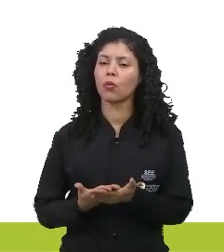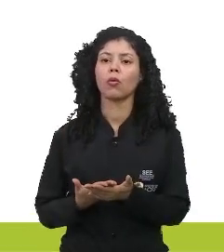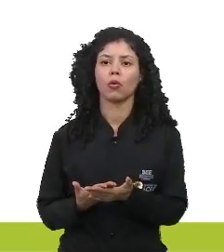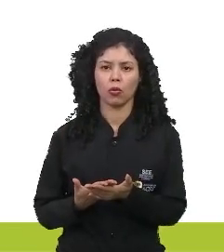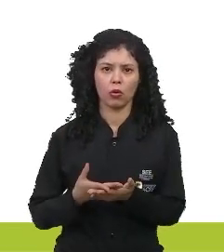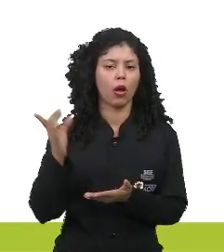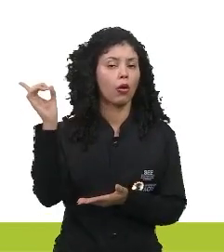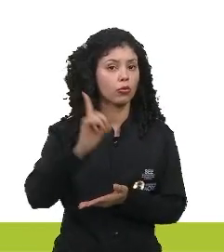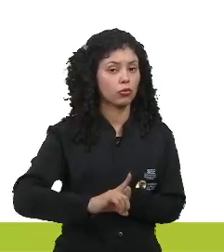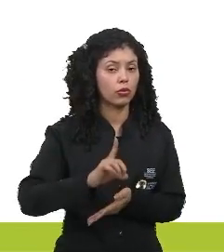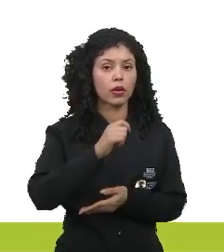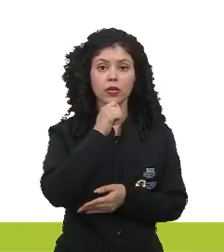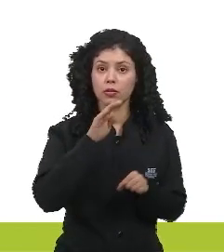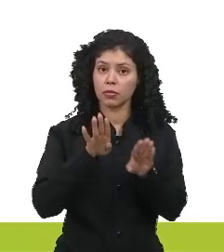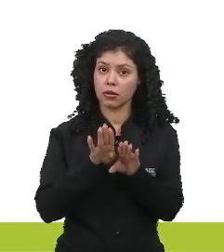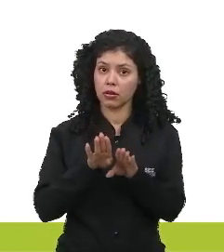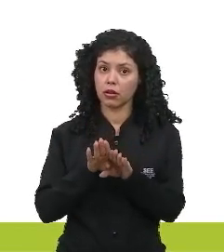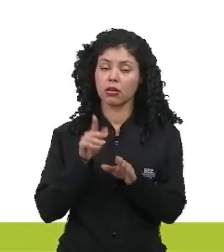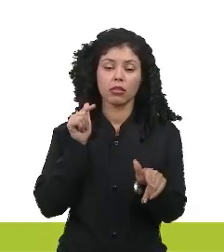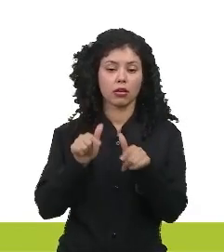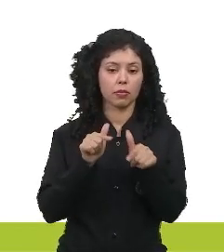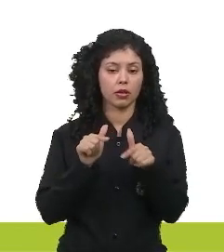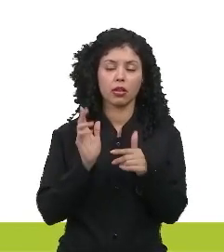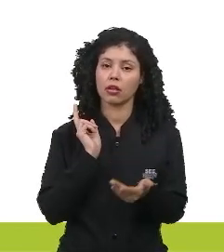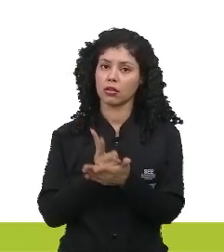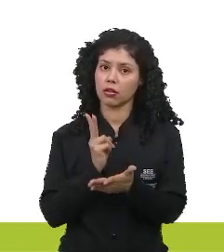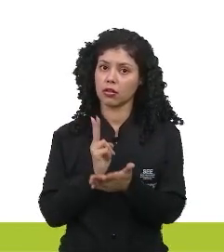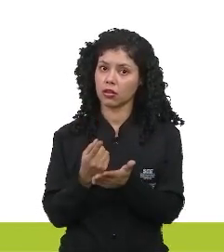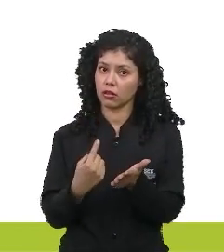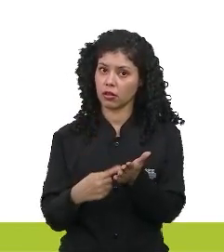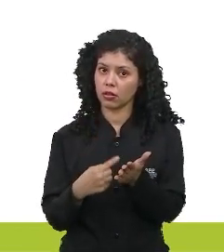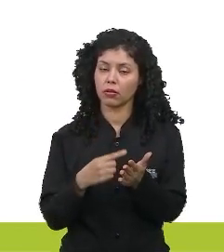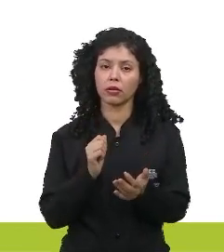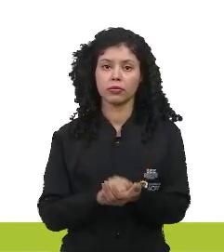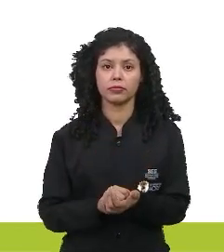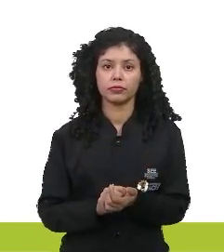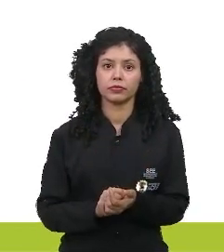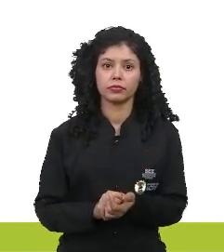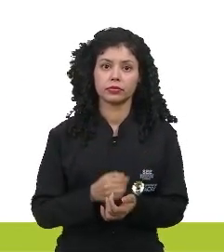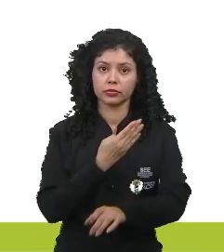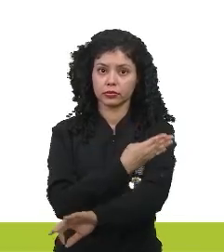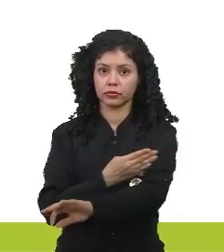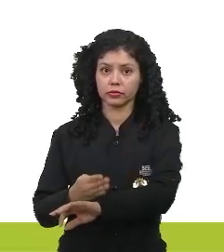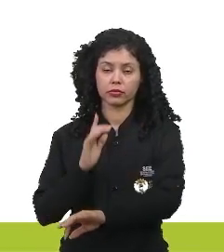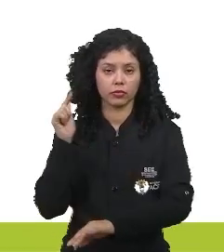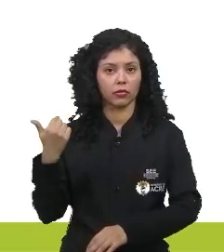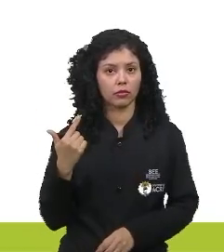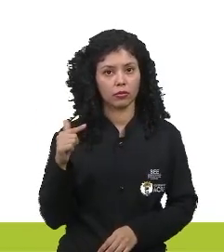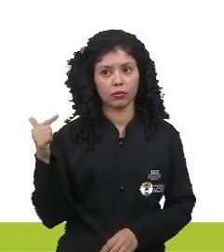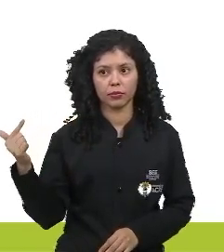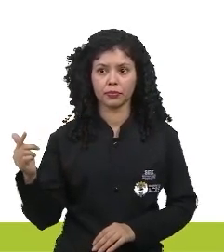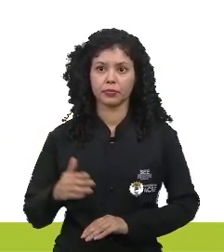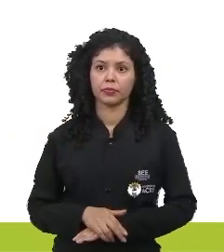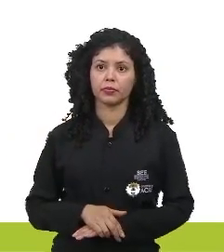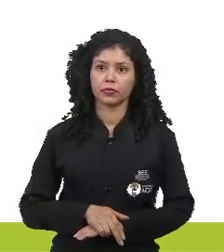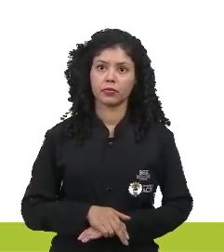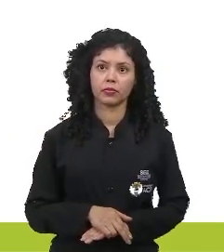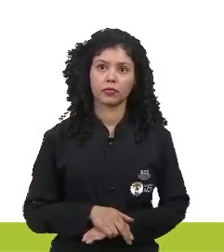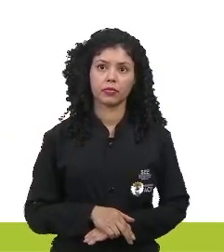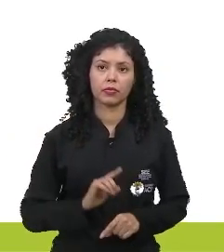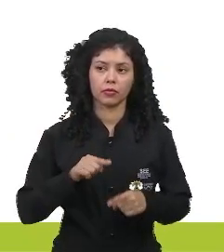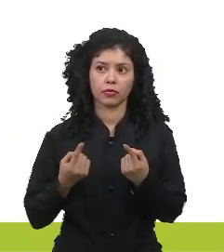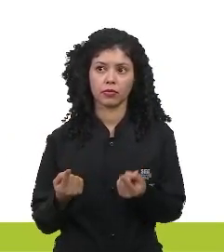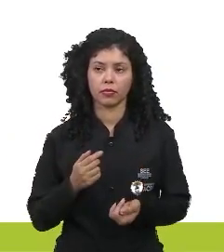o direito a ter emprego e as mesmas condições que um branco e etc. Mais